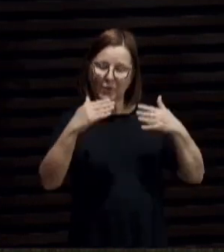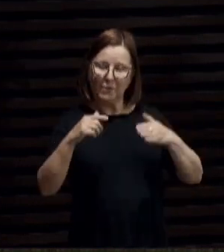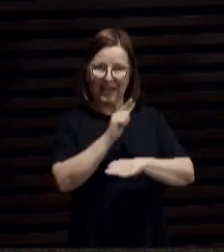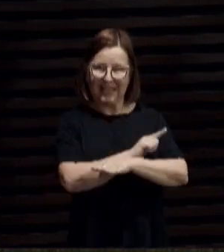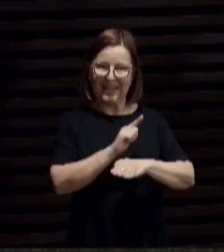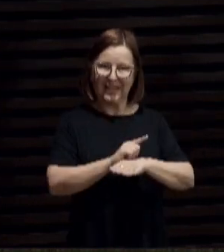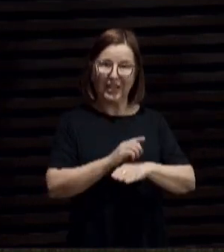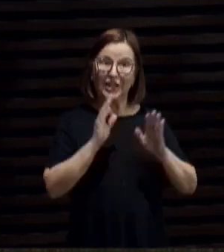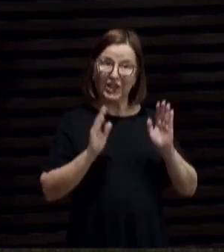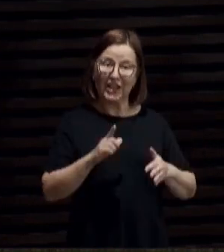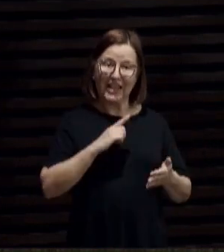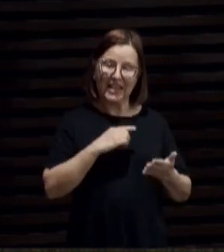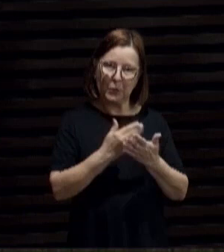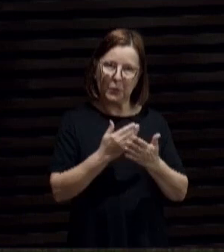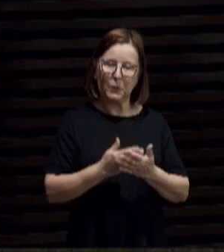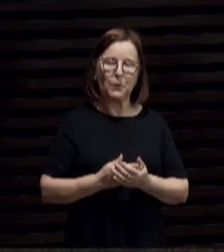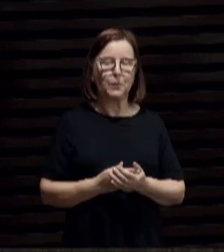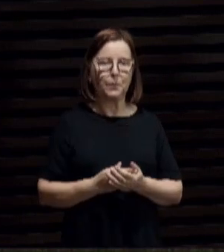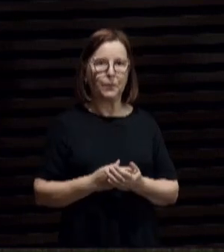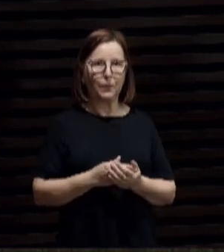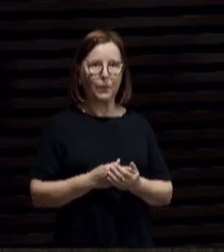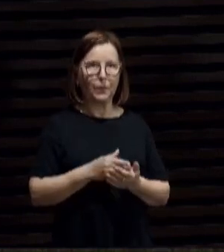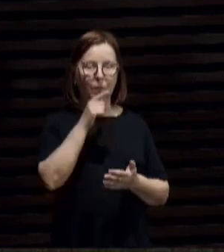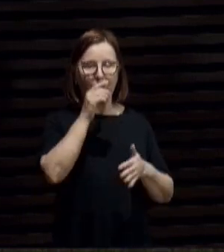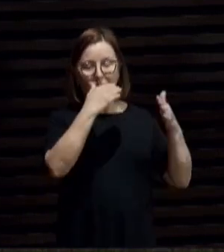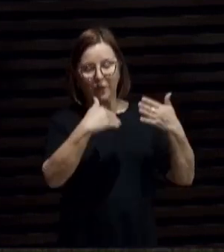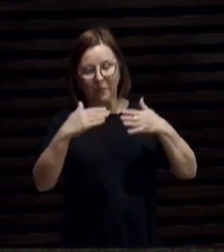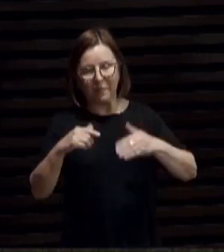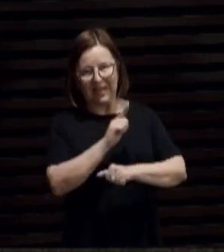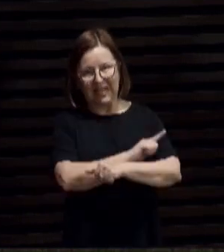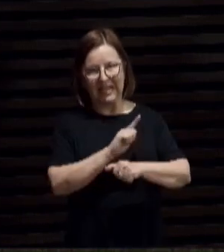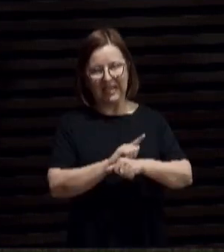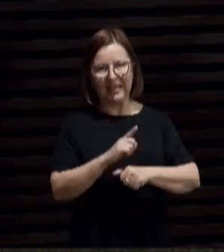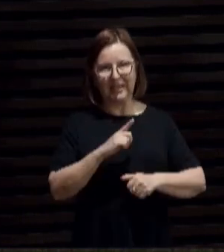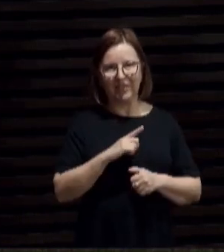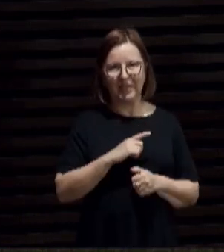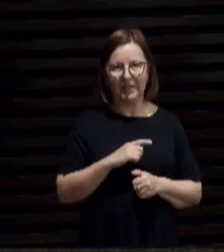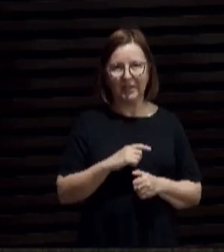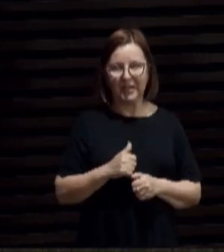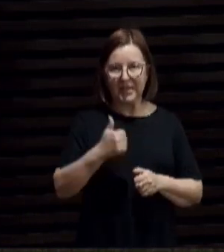estudo. Que no Mar da Galileia havia